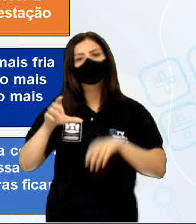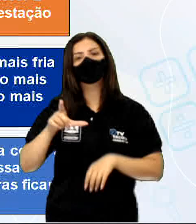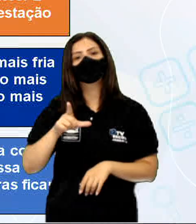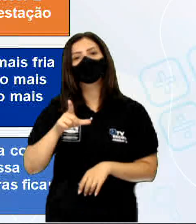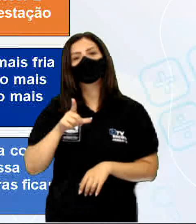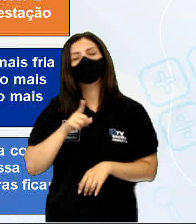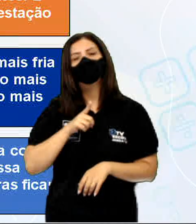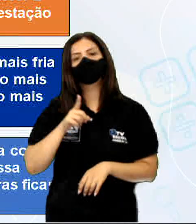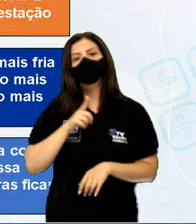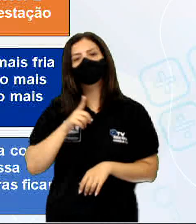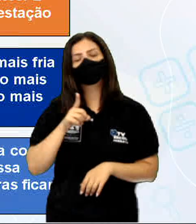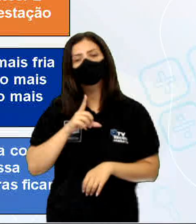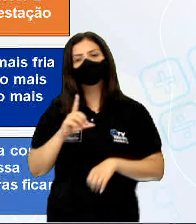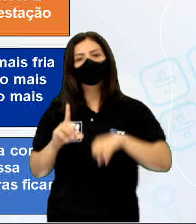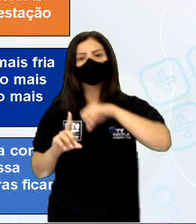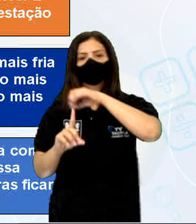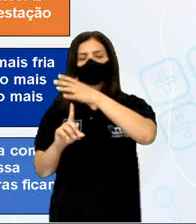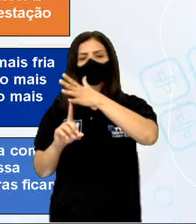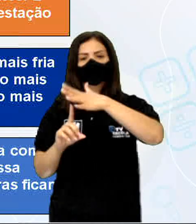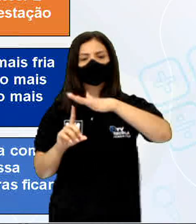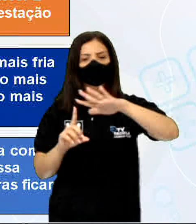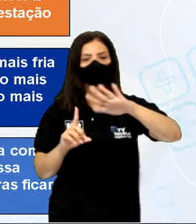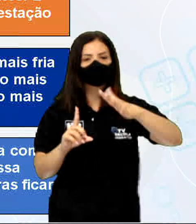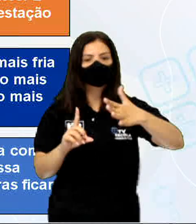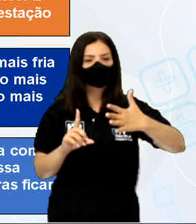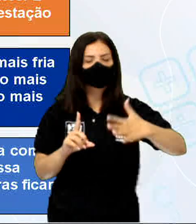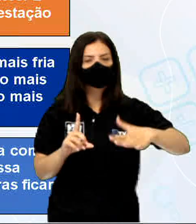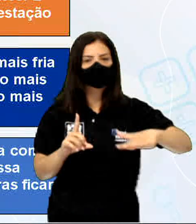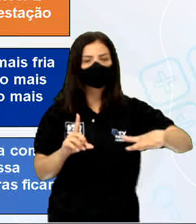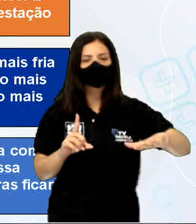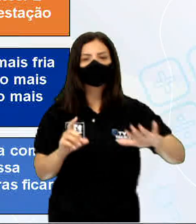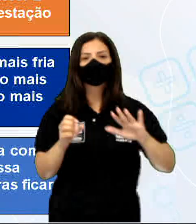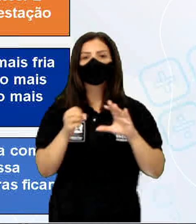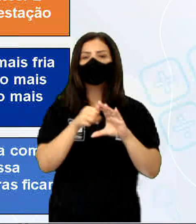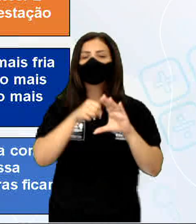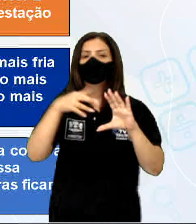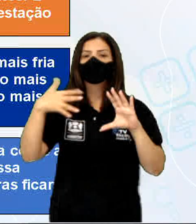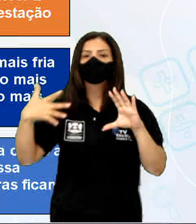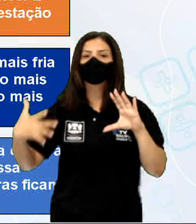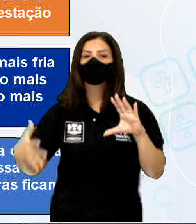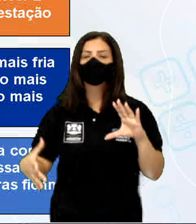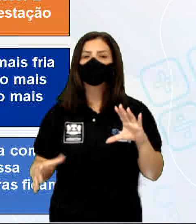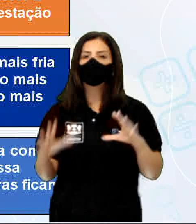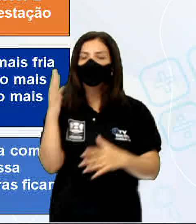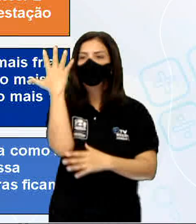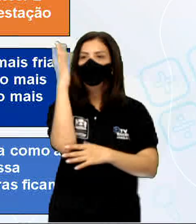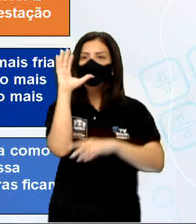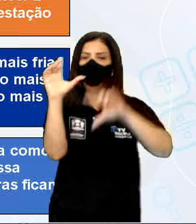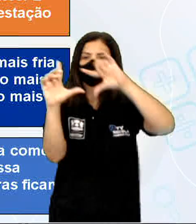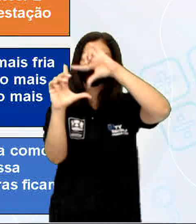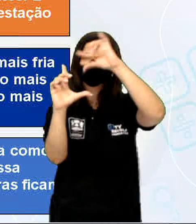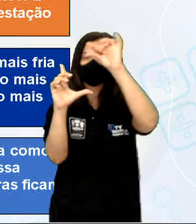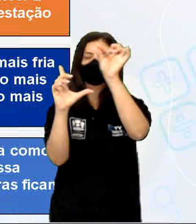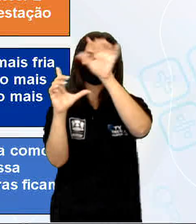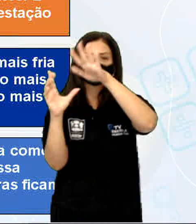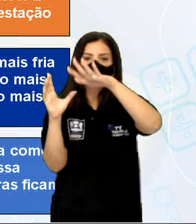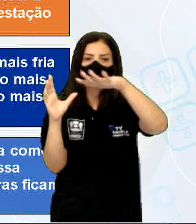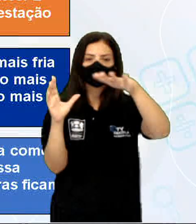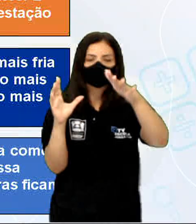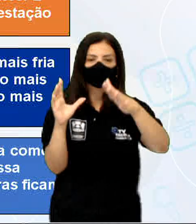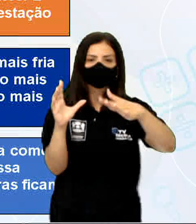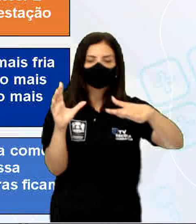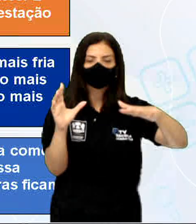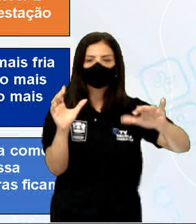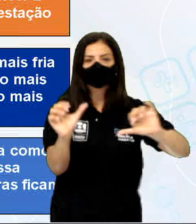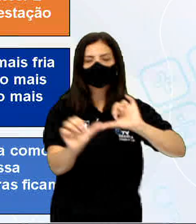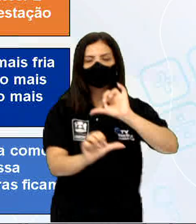ok? O outono que tem como característica as folhas das árvores caem, transformam flores e